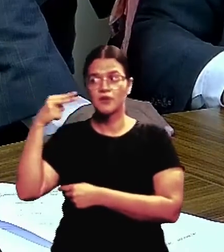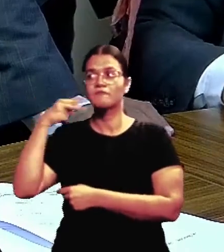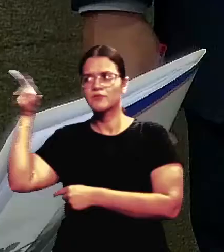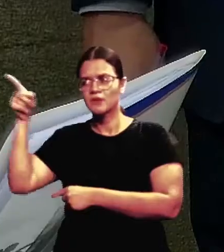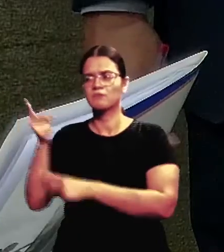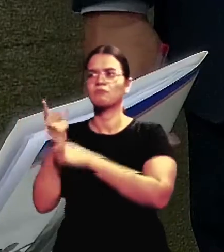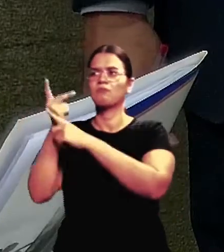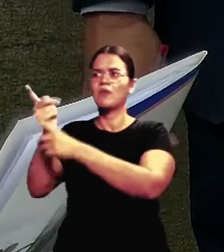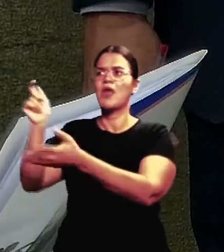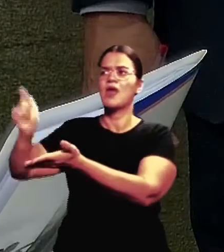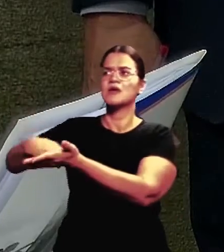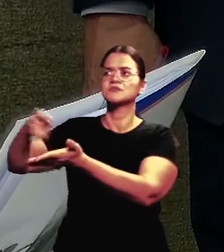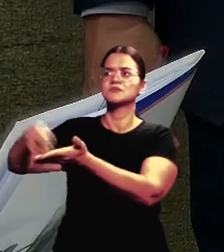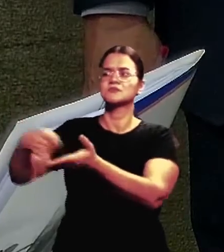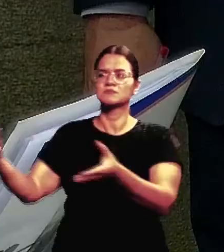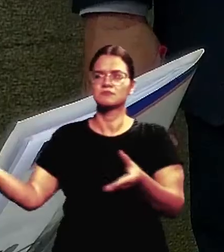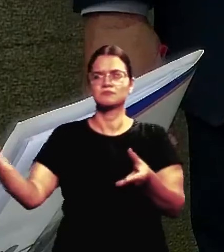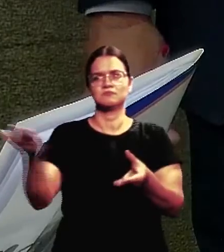Então,